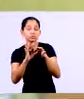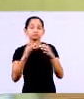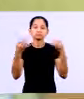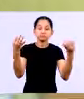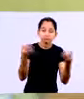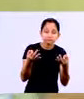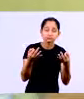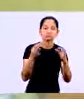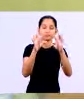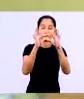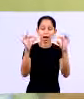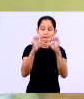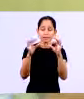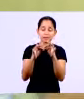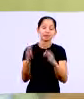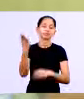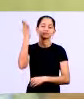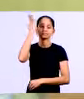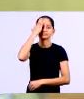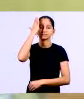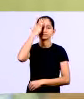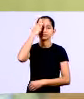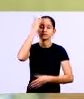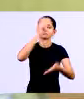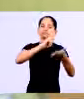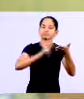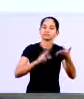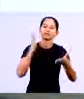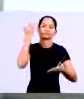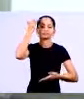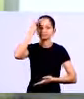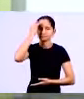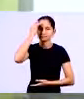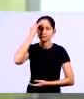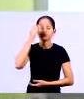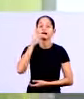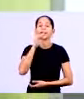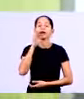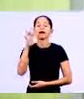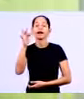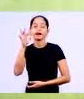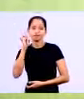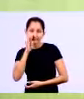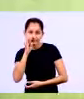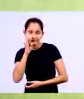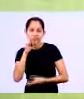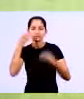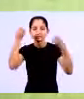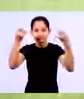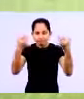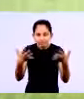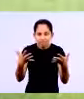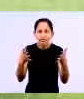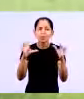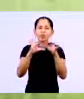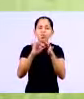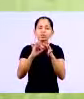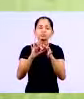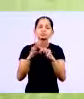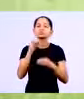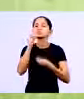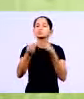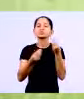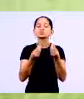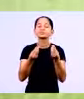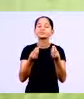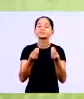verbo, uma preposição ou um pronome. Isso. Quando a professora Tayane fala que é o contexto que vai diferenciar, isso aqui para nós, por